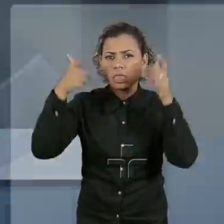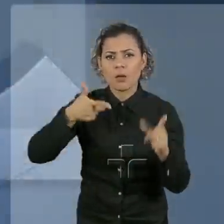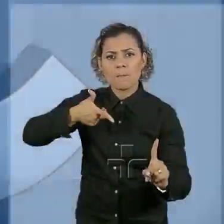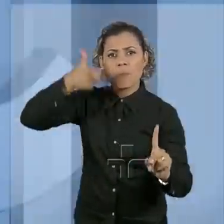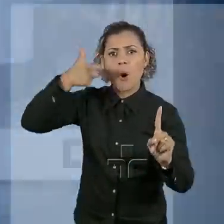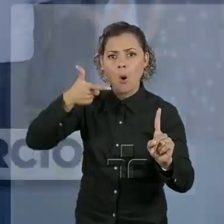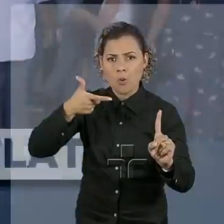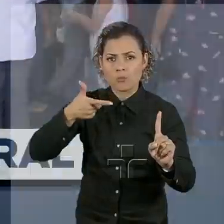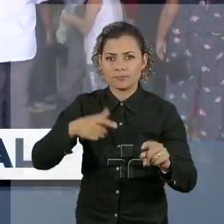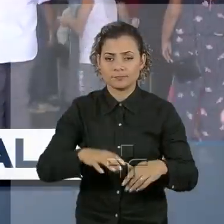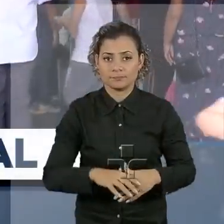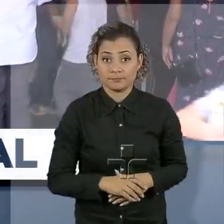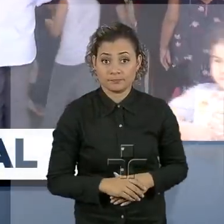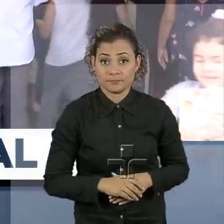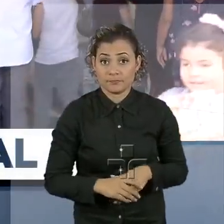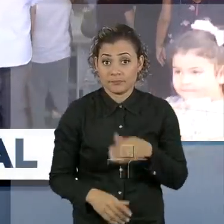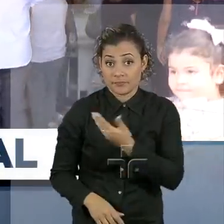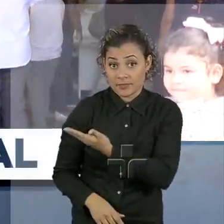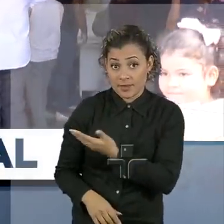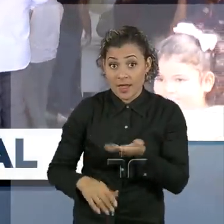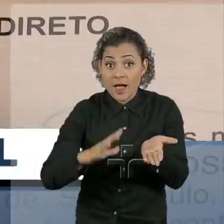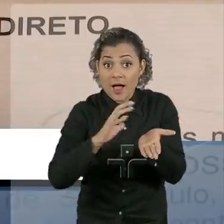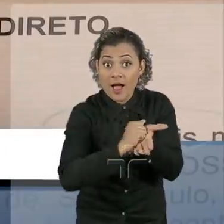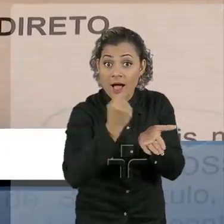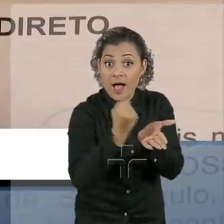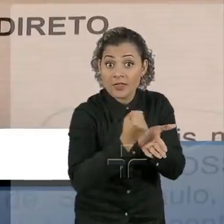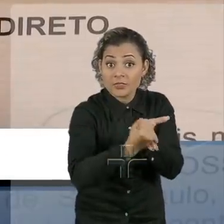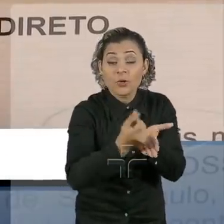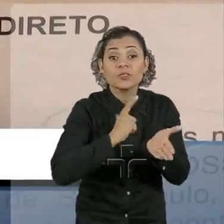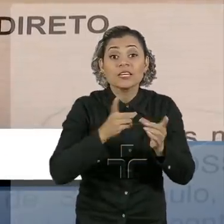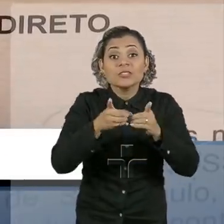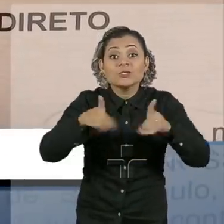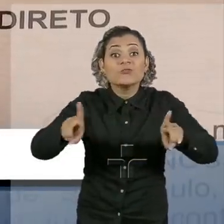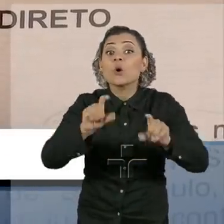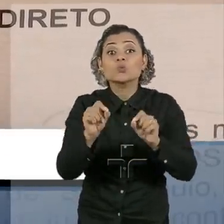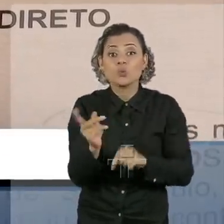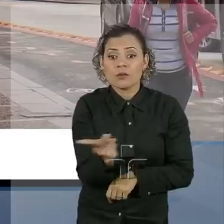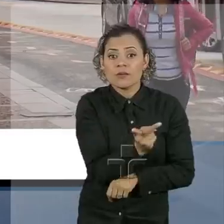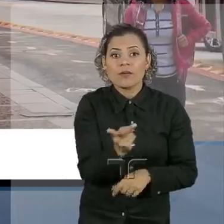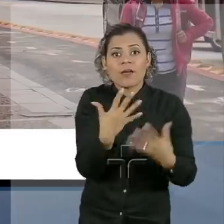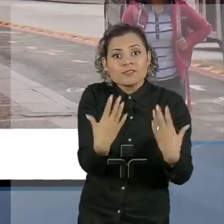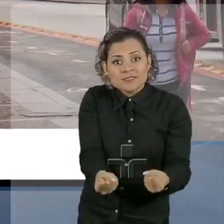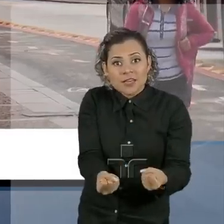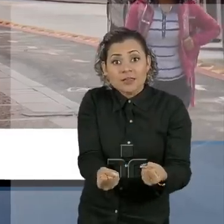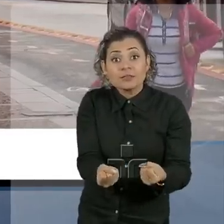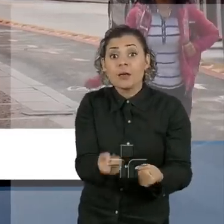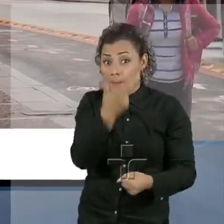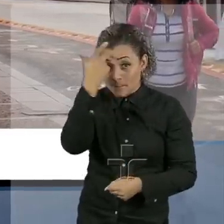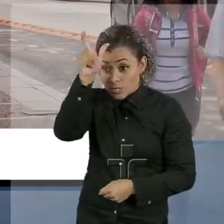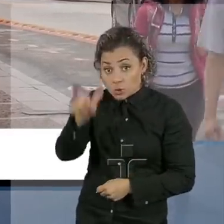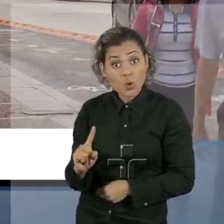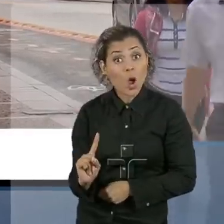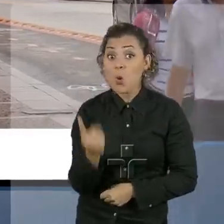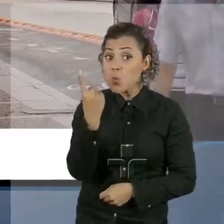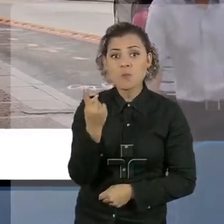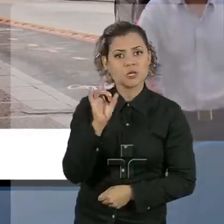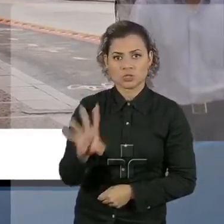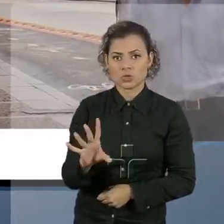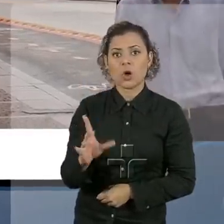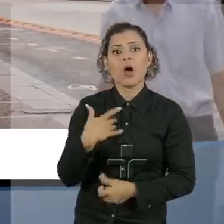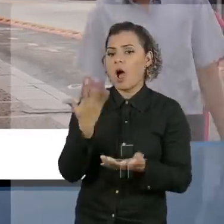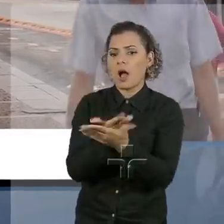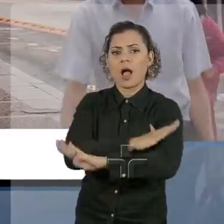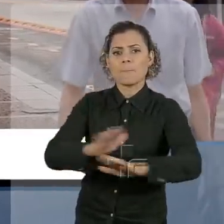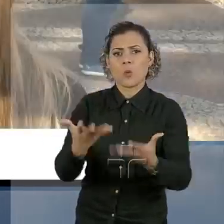Franco. Cartórios começam a adotar o divórcio unilateral, quando apenas um dos cônjuges põe fim